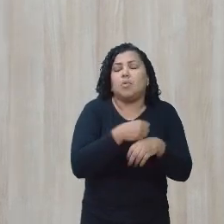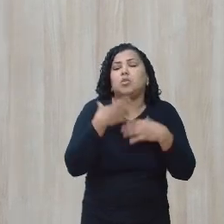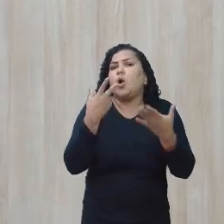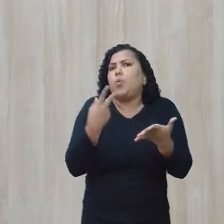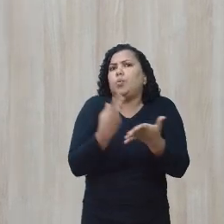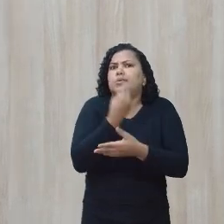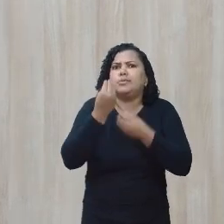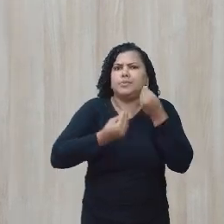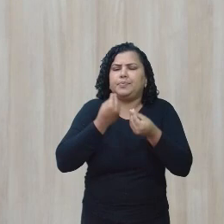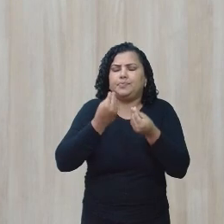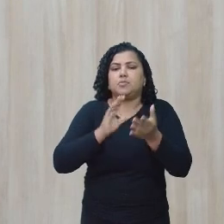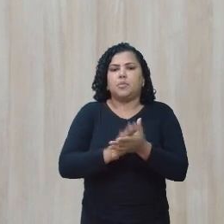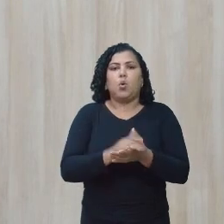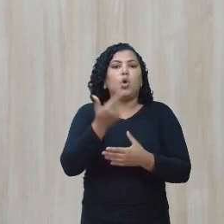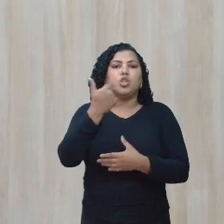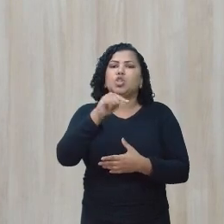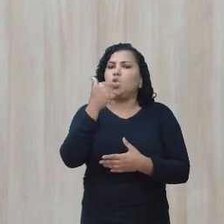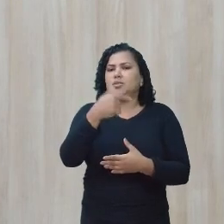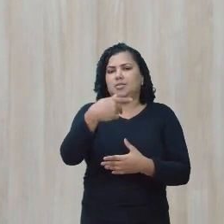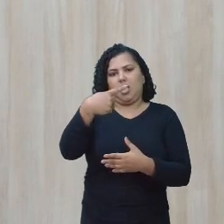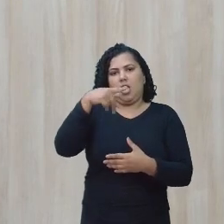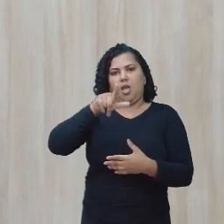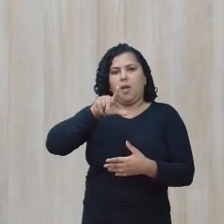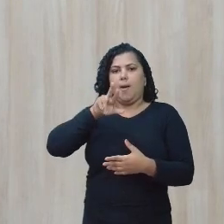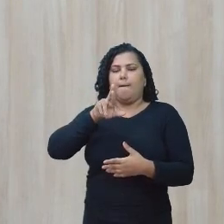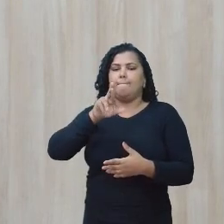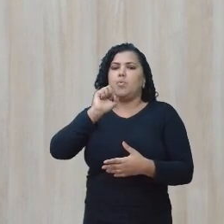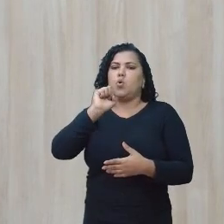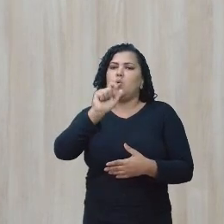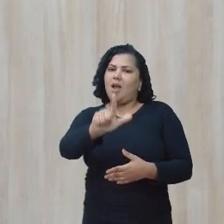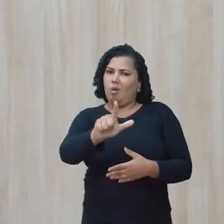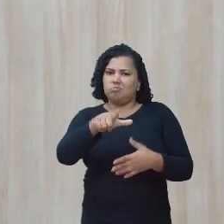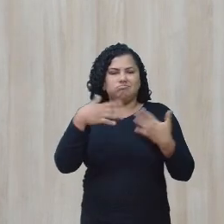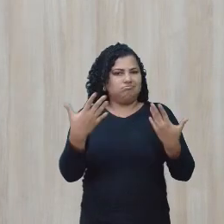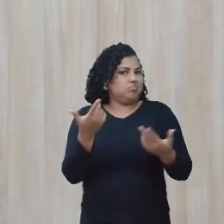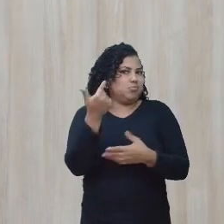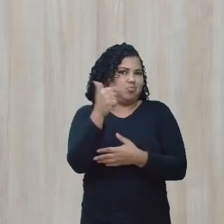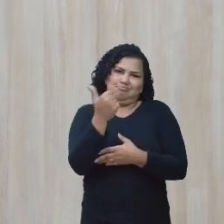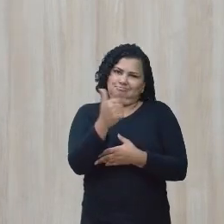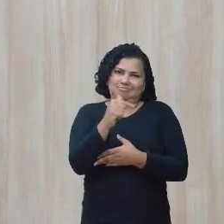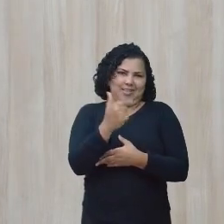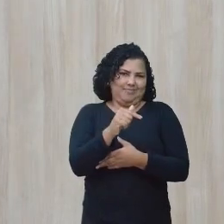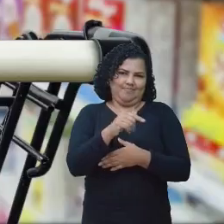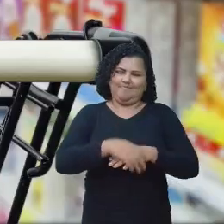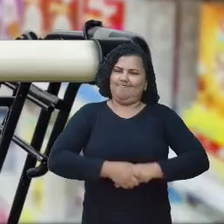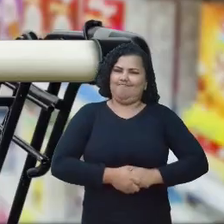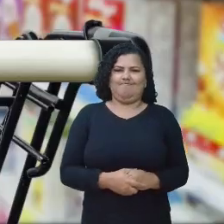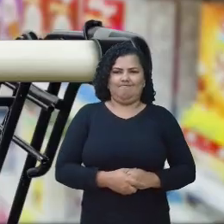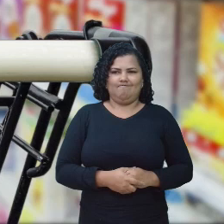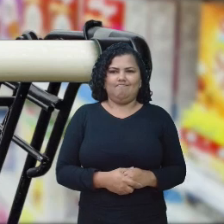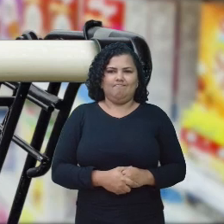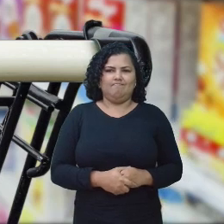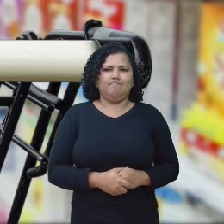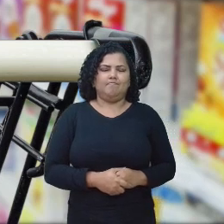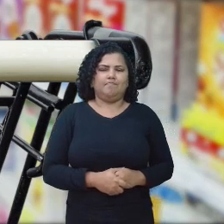com os incontáveis? Não tem plural. Então não tem essa de você querer mudar.